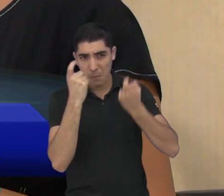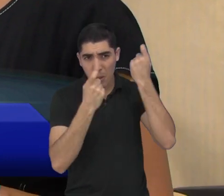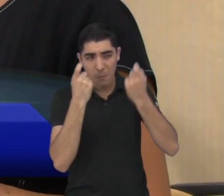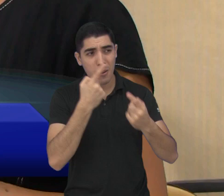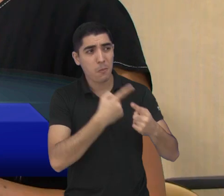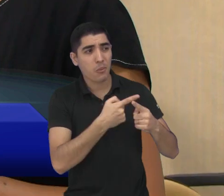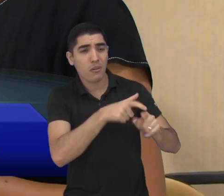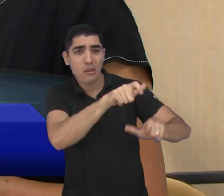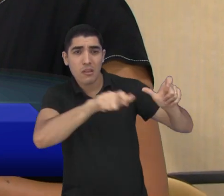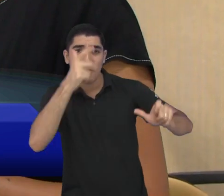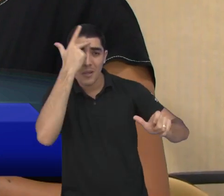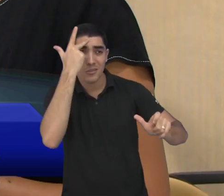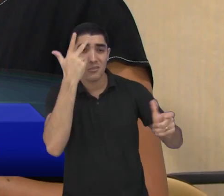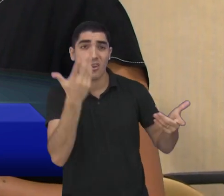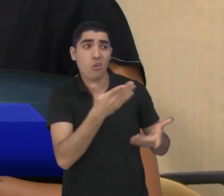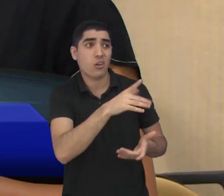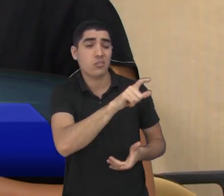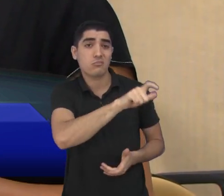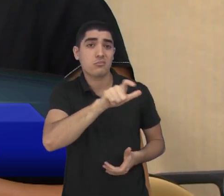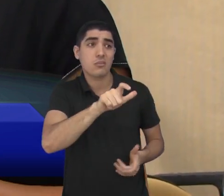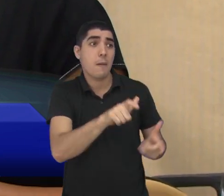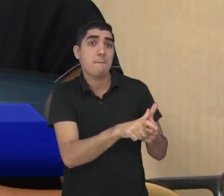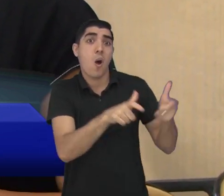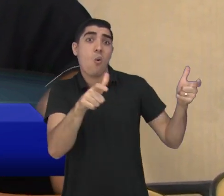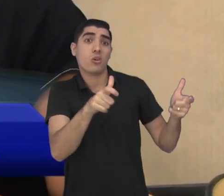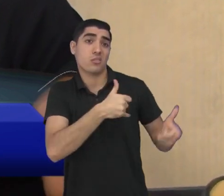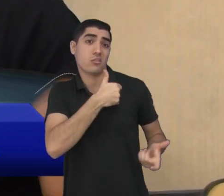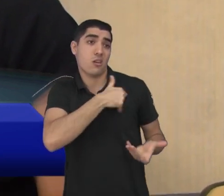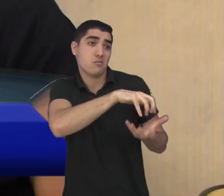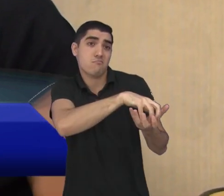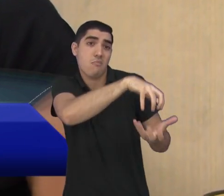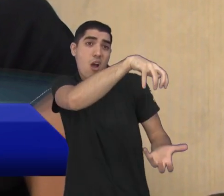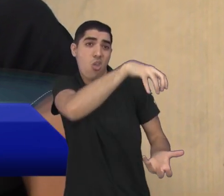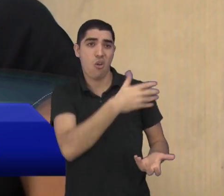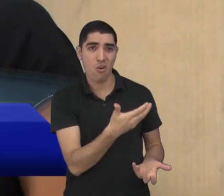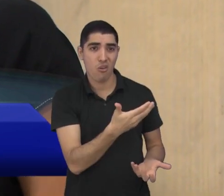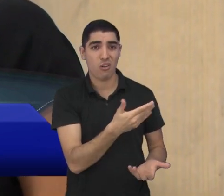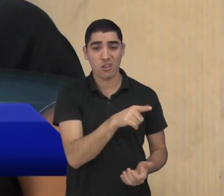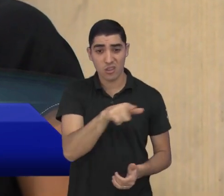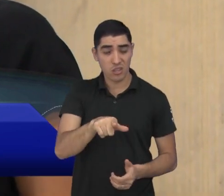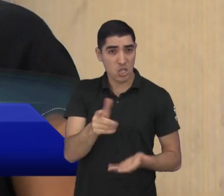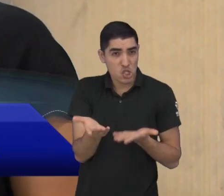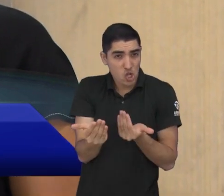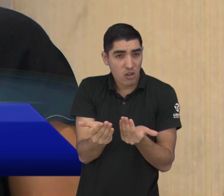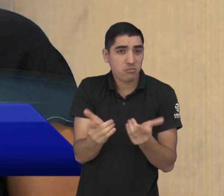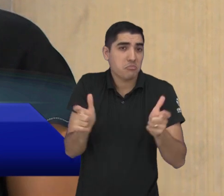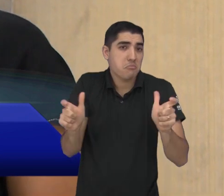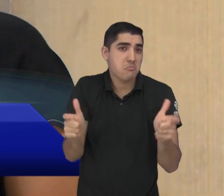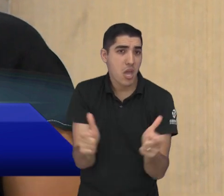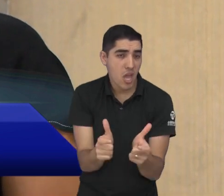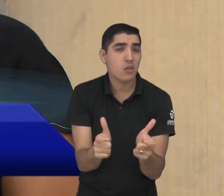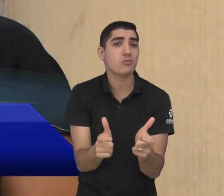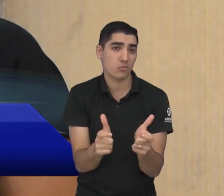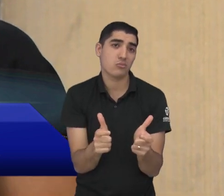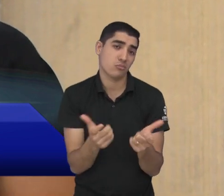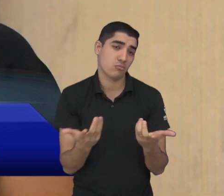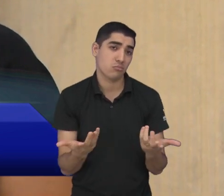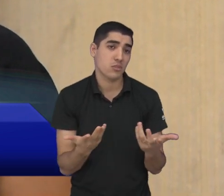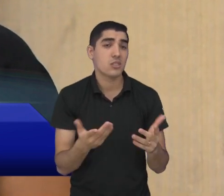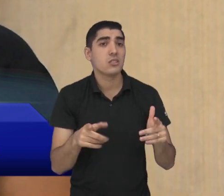país, o envelhecimento, que a população está envelhecendo, né, está vivendo mais, melhor dizendo,